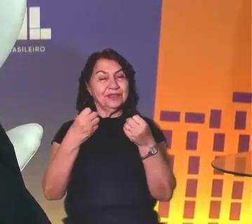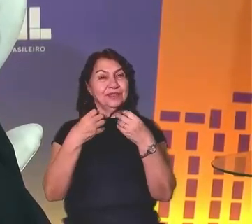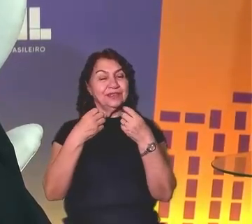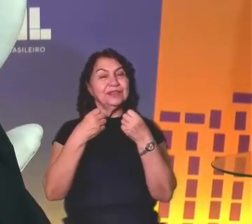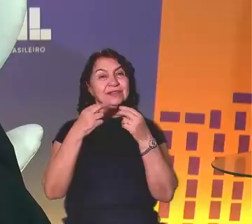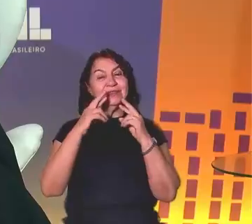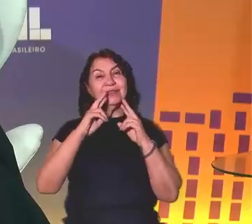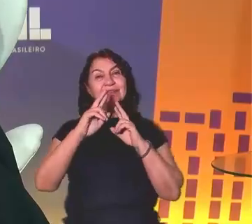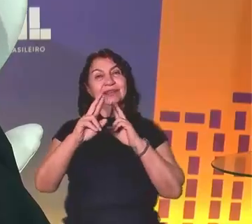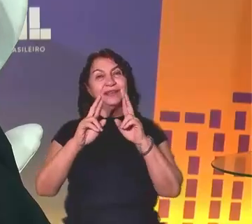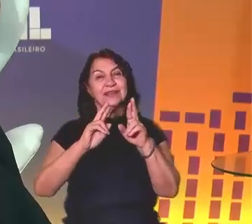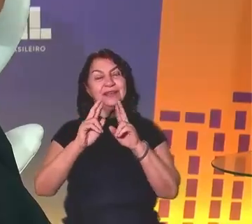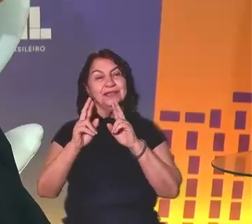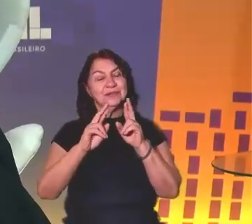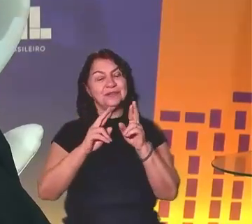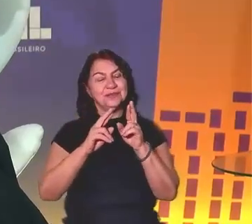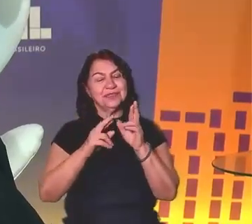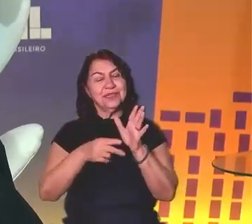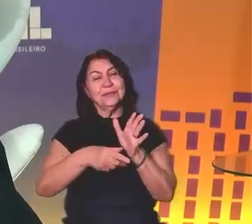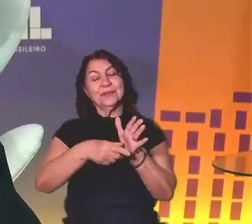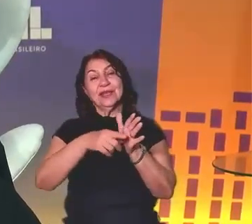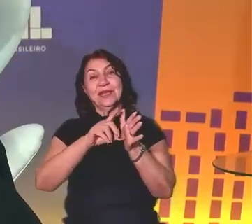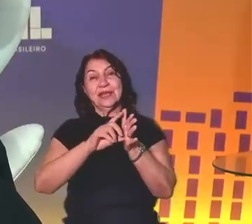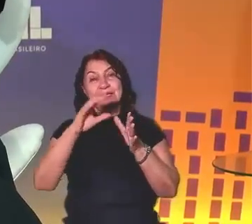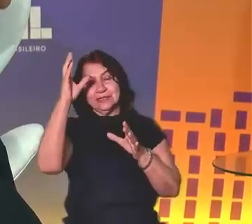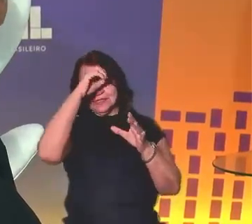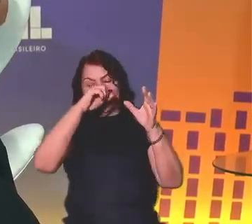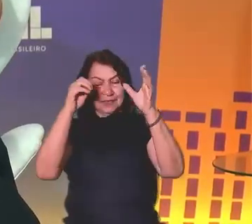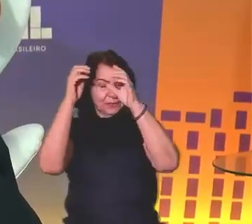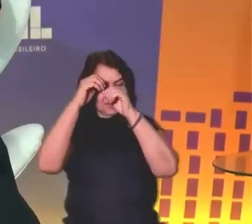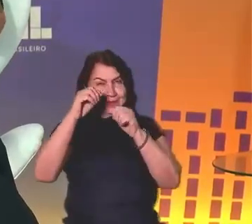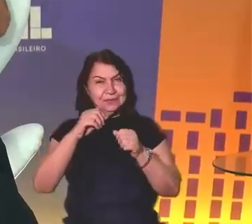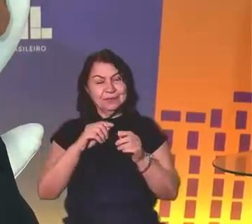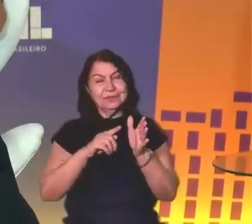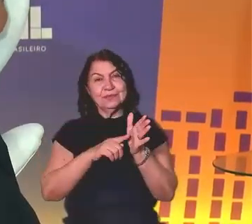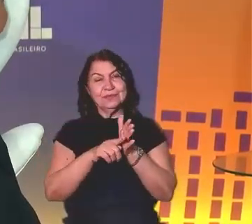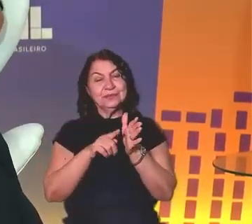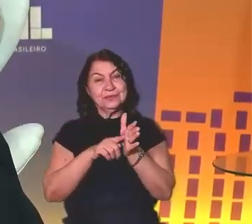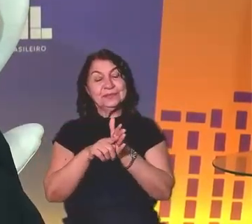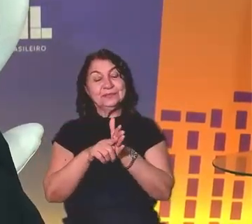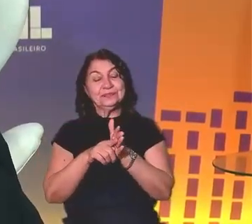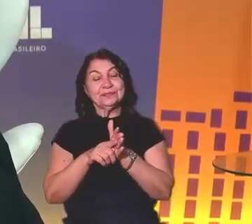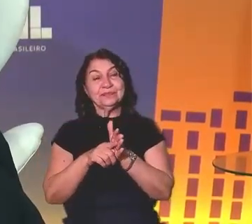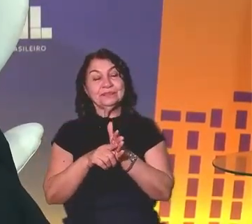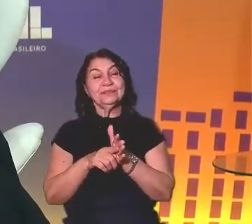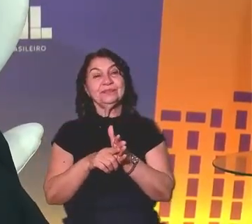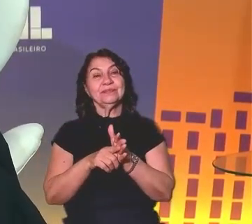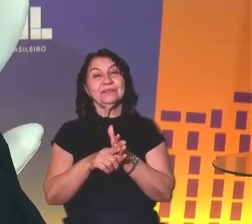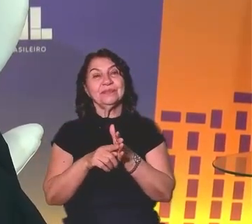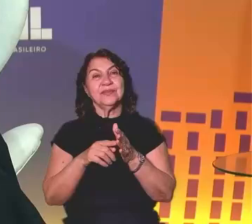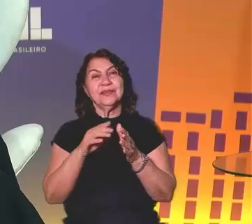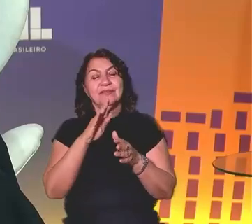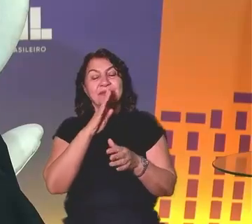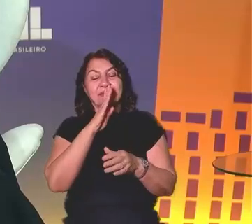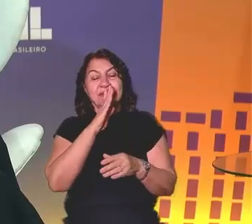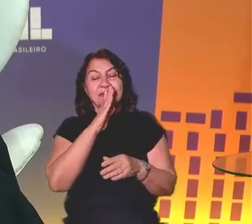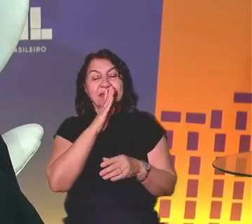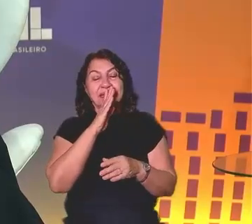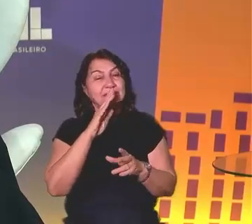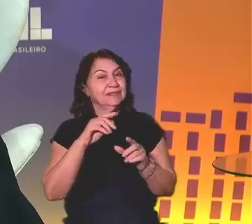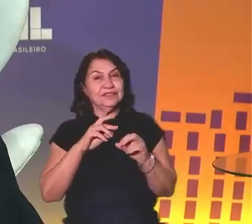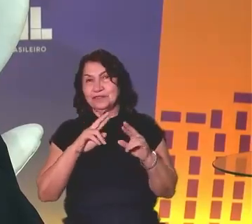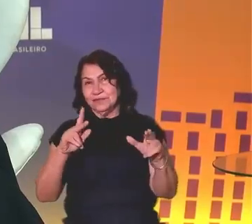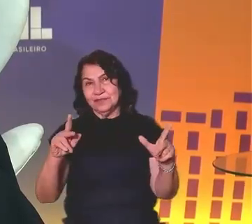ter respostas antes de aprender a fazer as perguntas, justamente para você ficar caladinho, né? Então, eu acho